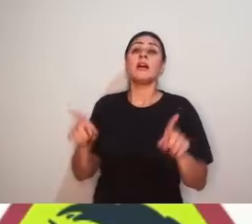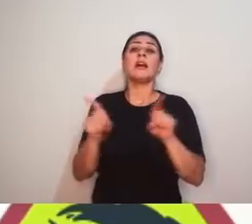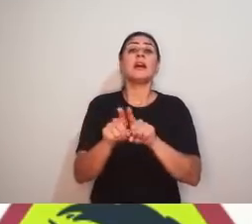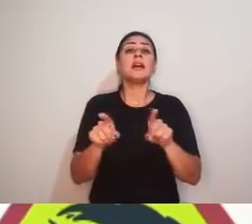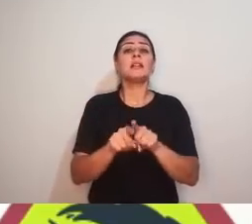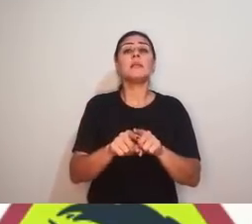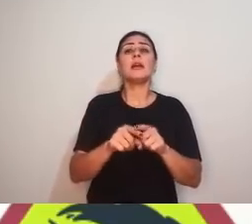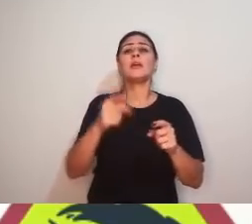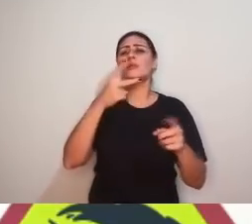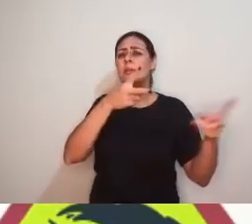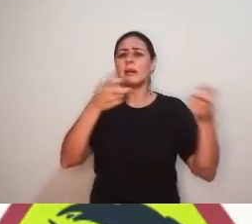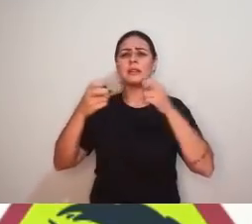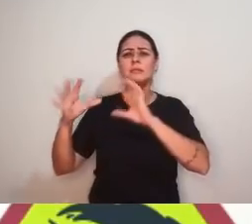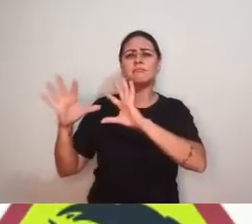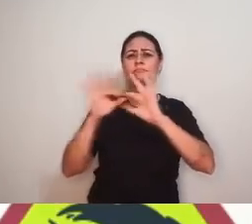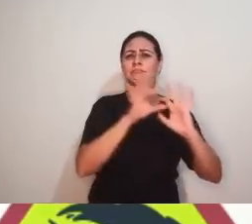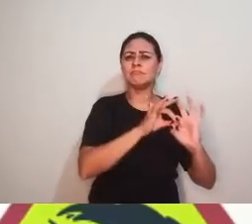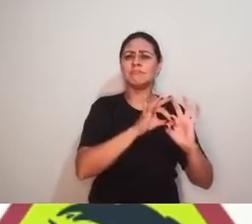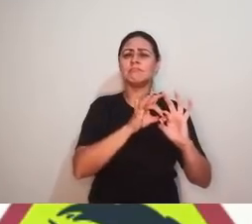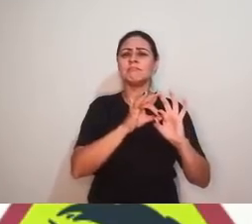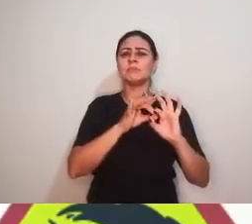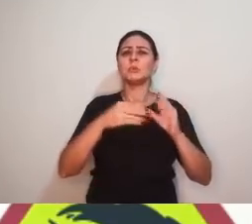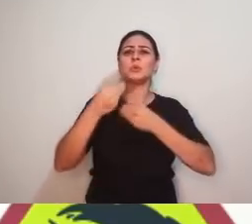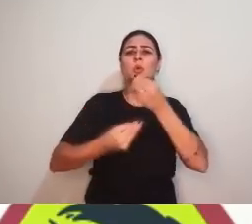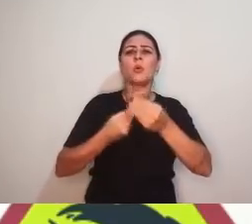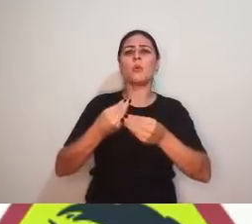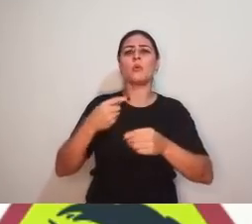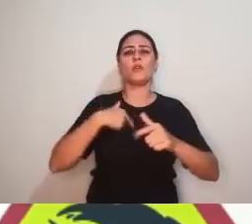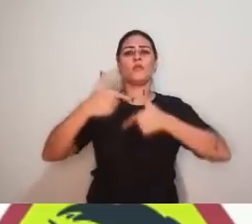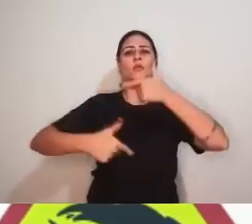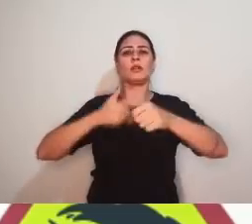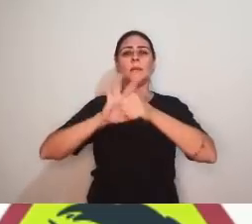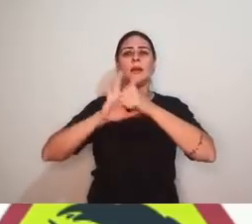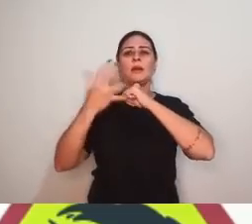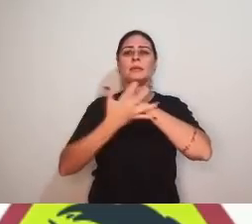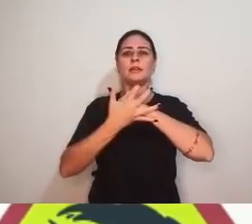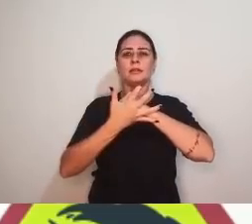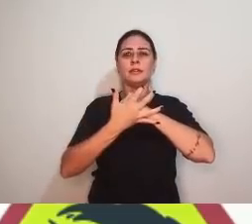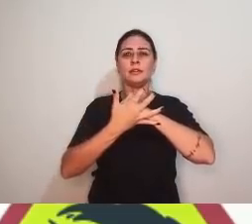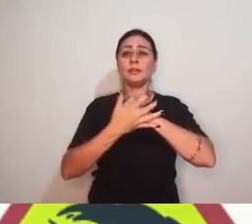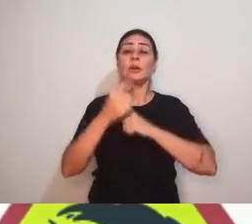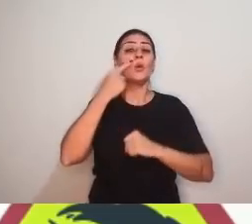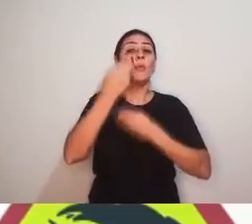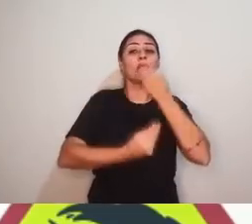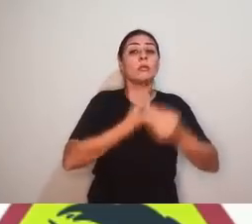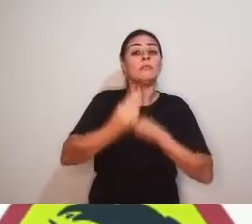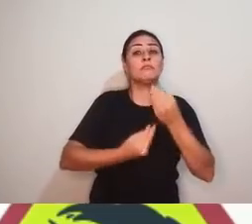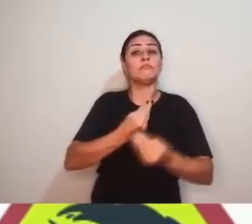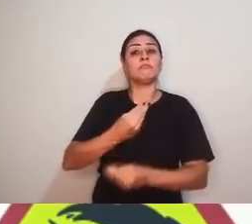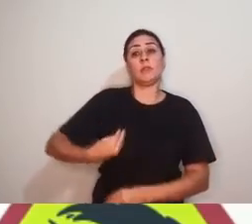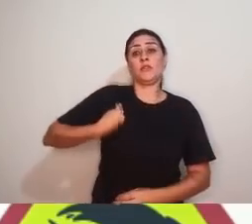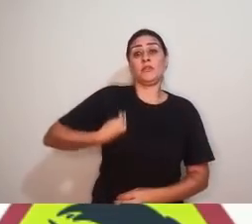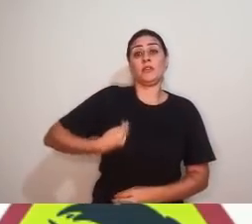Né? E quando é associação informacional? Ou seja, eu vou trabalhar o fenômeno pandêmico e vou associar as coisas que o